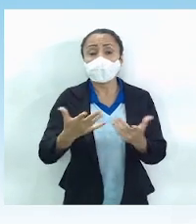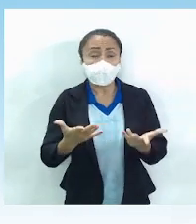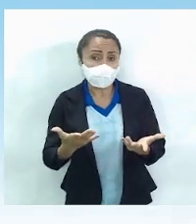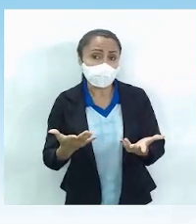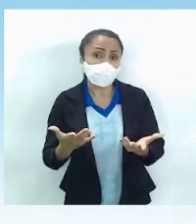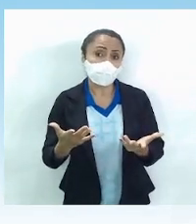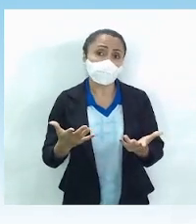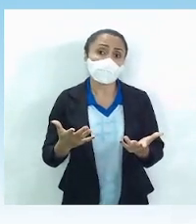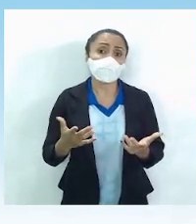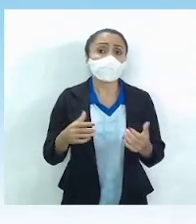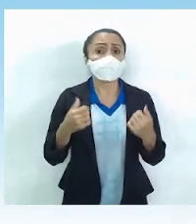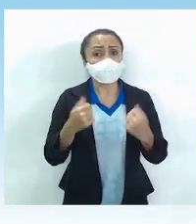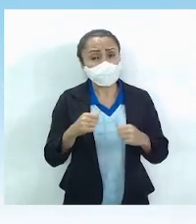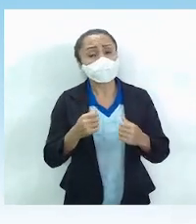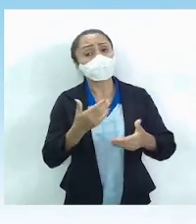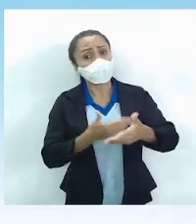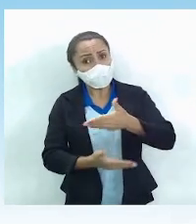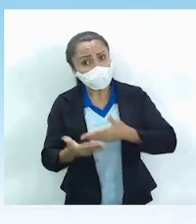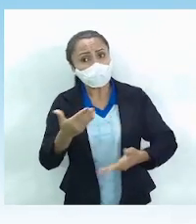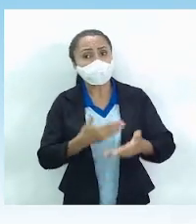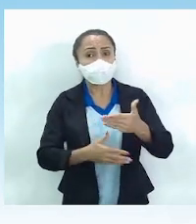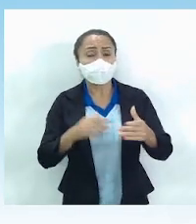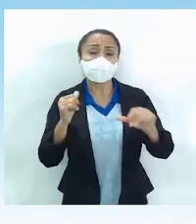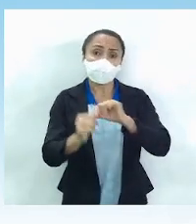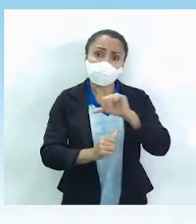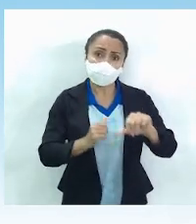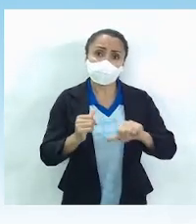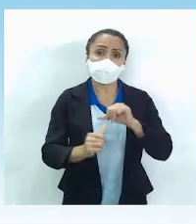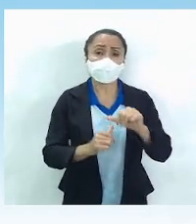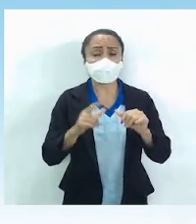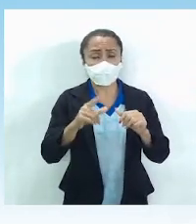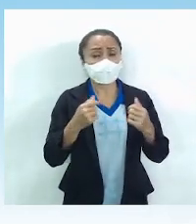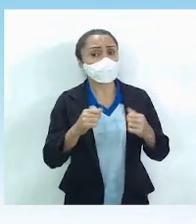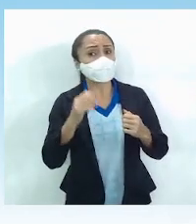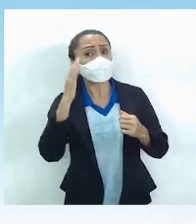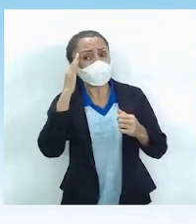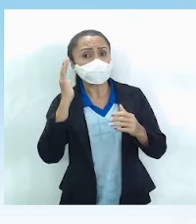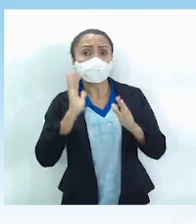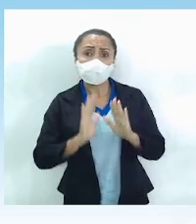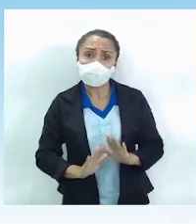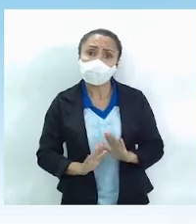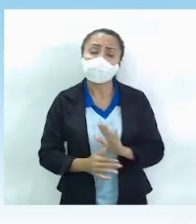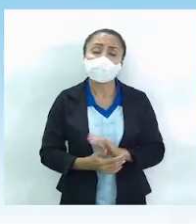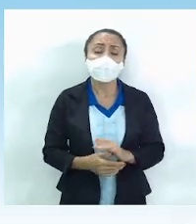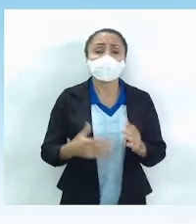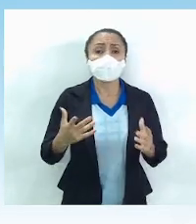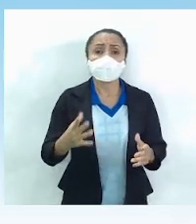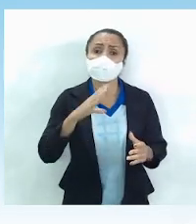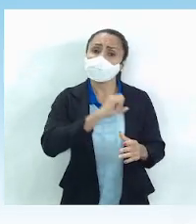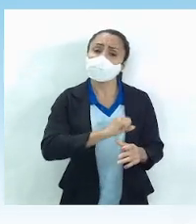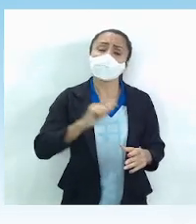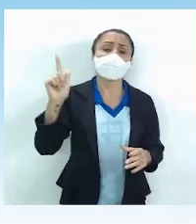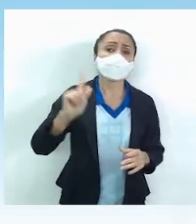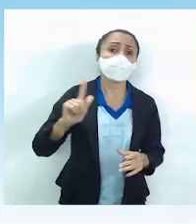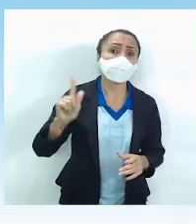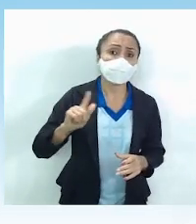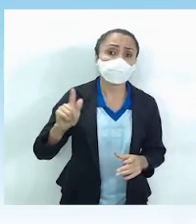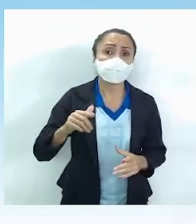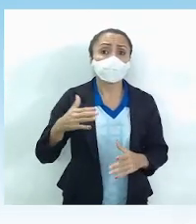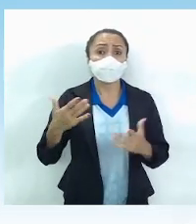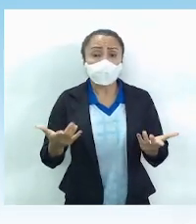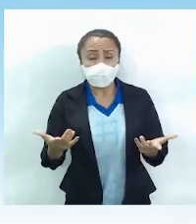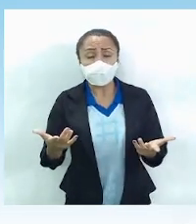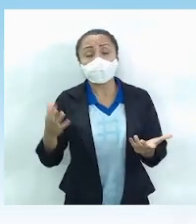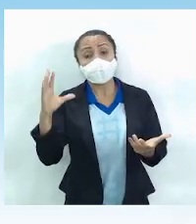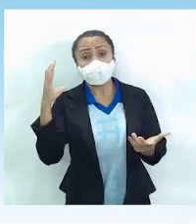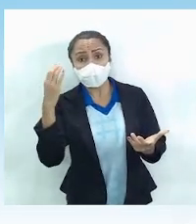casos, está inteirados com essas transformações da geopolítica. Por isso que eu amo a geografia. A geografia, ela é uma ciência